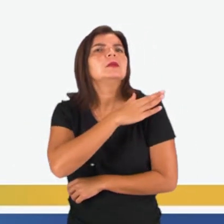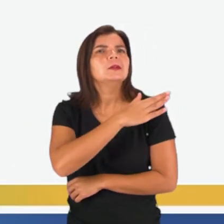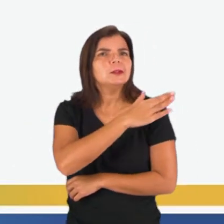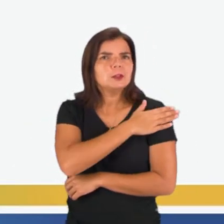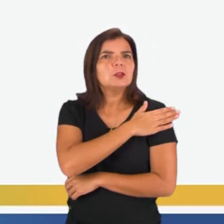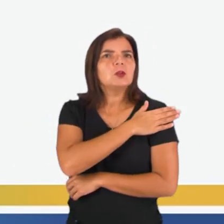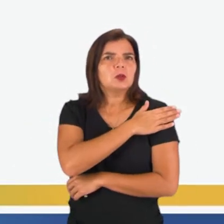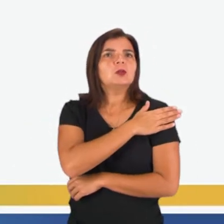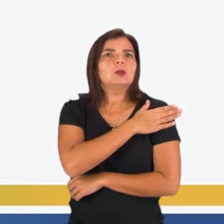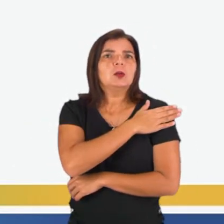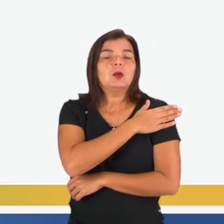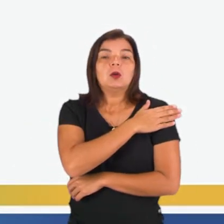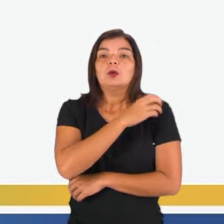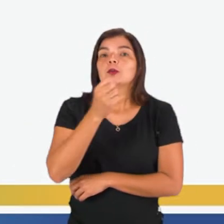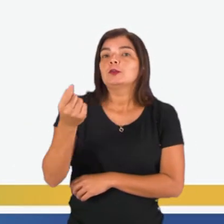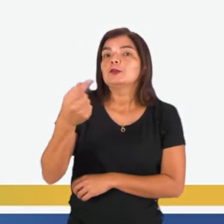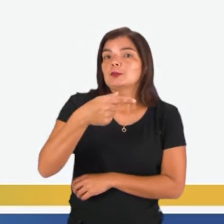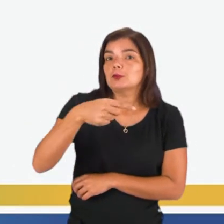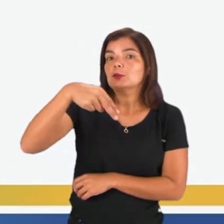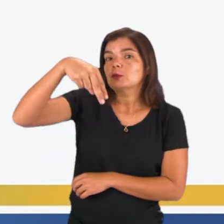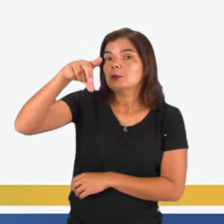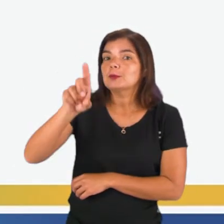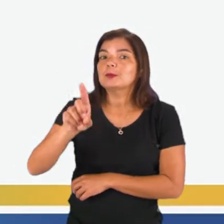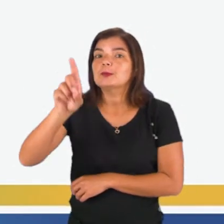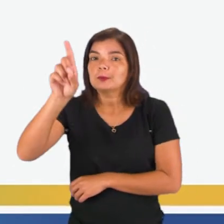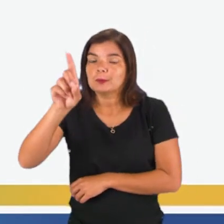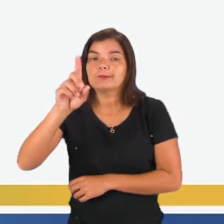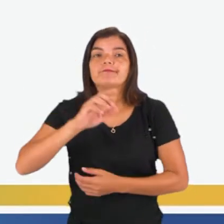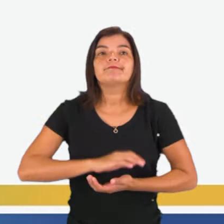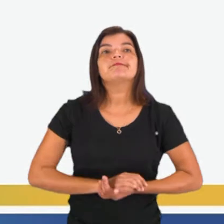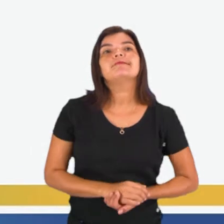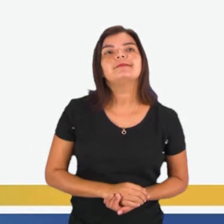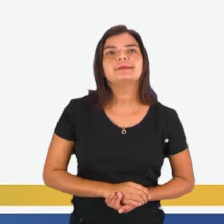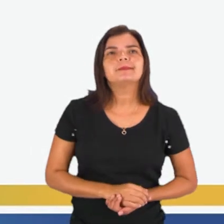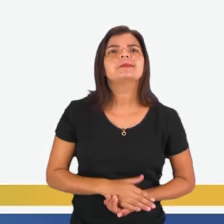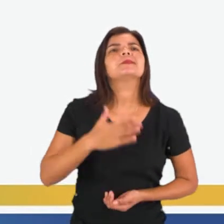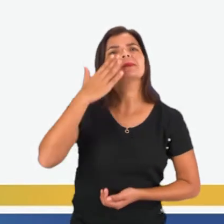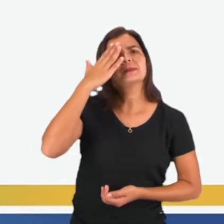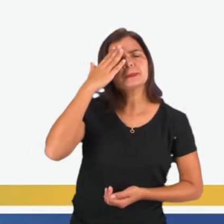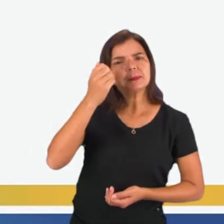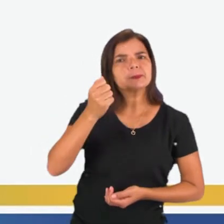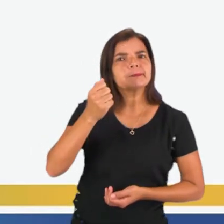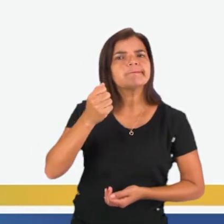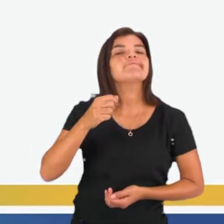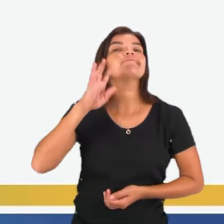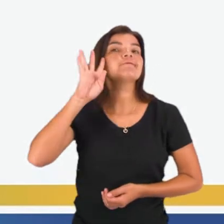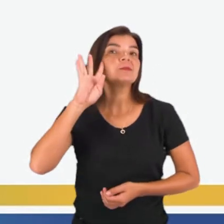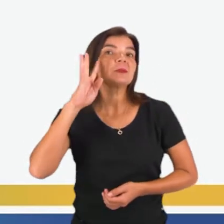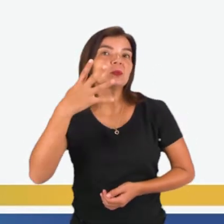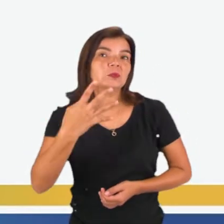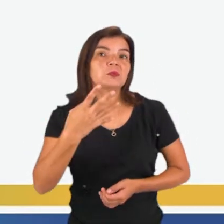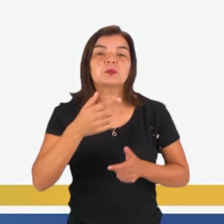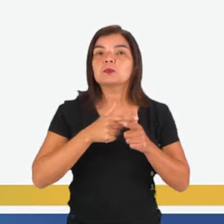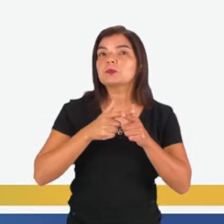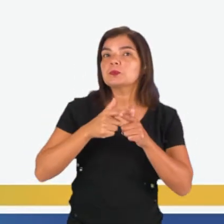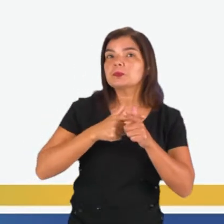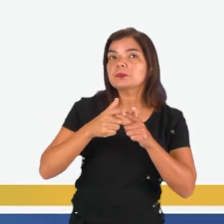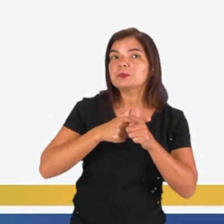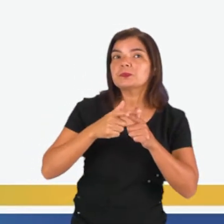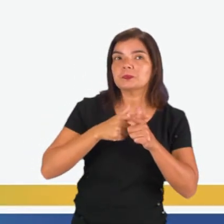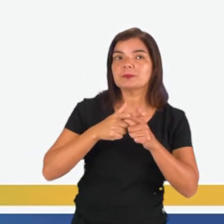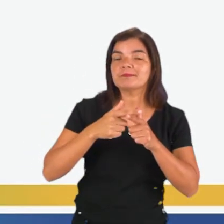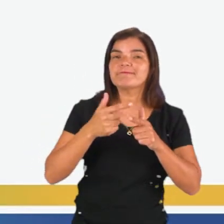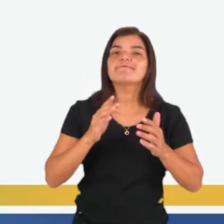mais preconceituosos com os nortistas e nordestinos. Sabemos que a chave para a solução